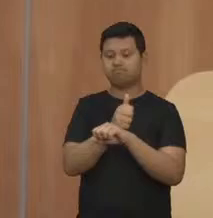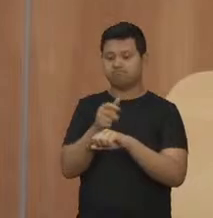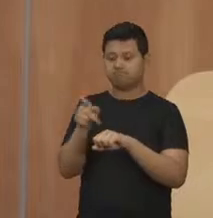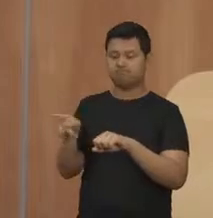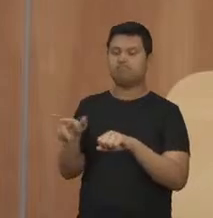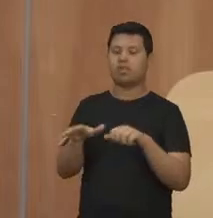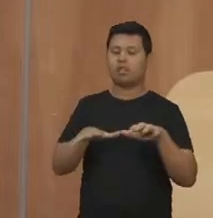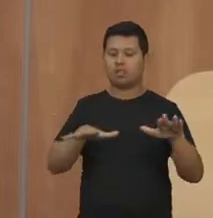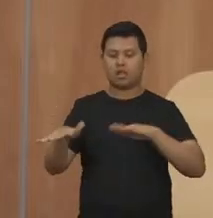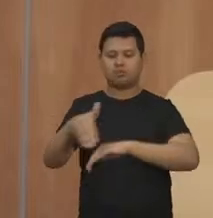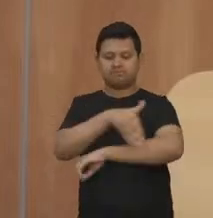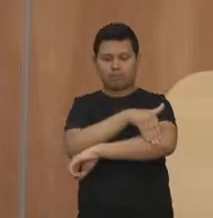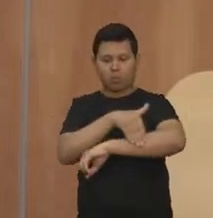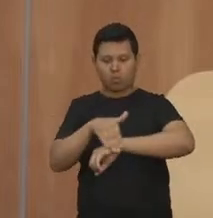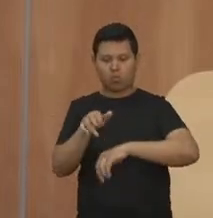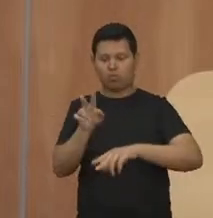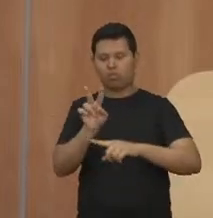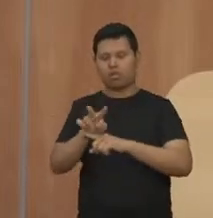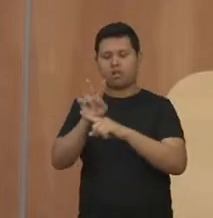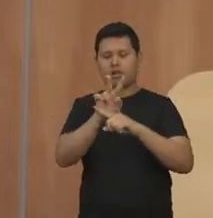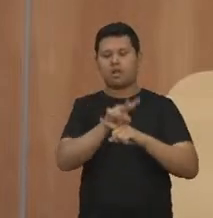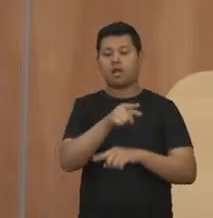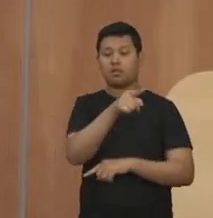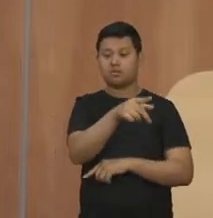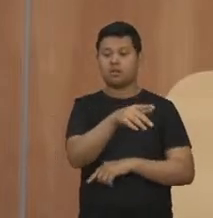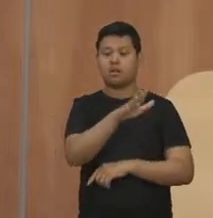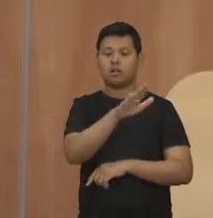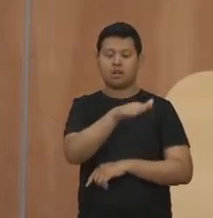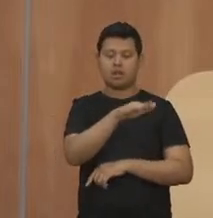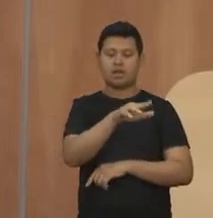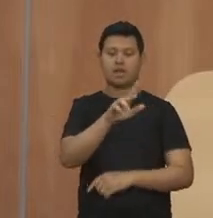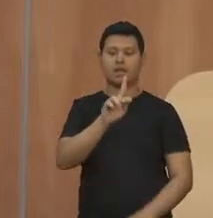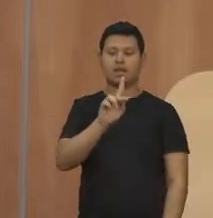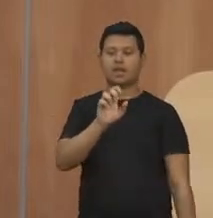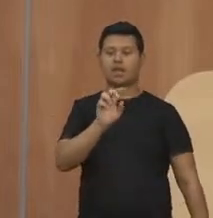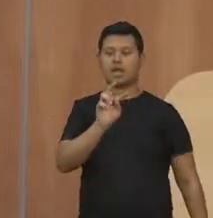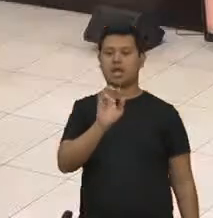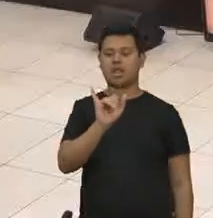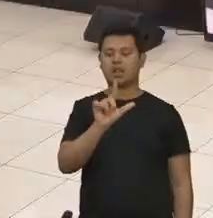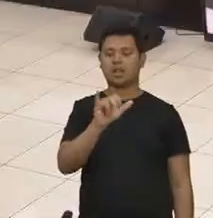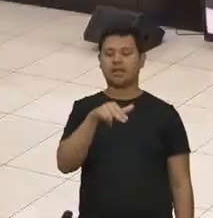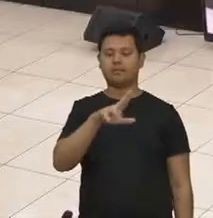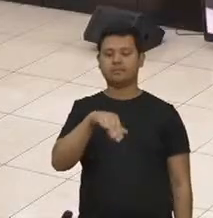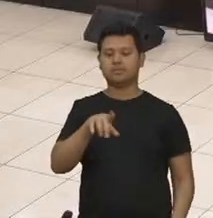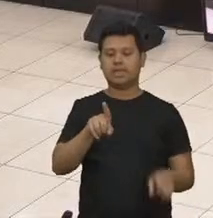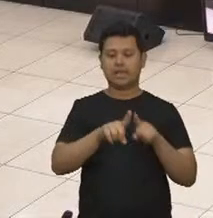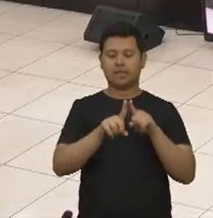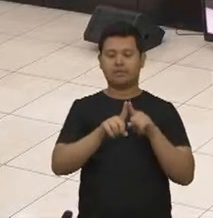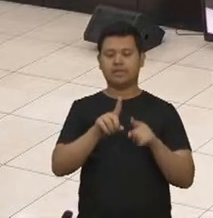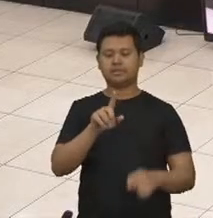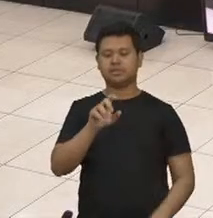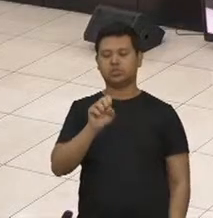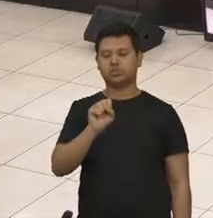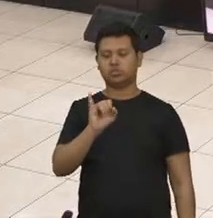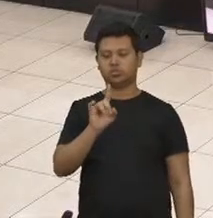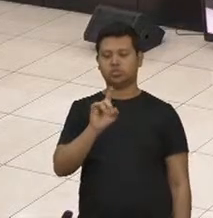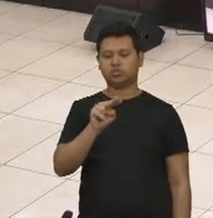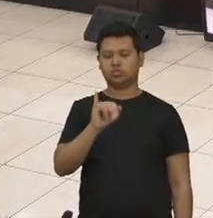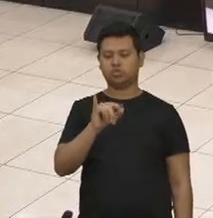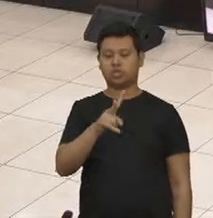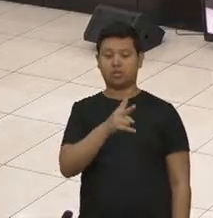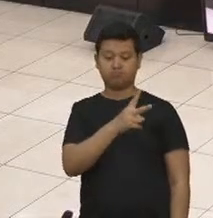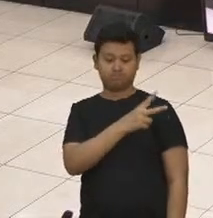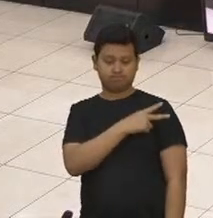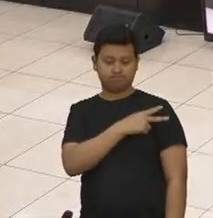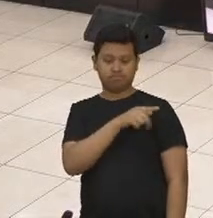mobilidade urbana. Queria de antemão mandar um abraço aqui para a Kathleen e para o Sidney, que são supervisores da